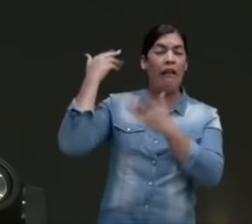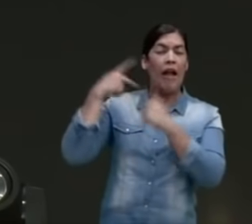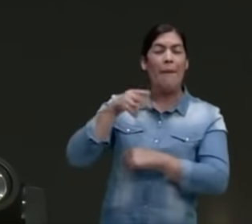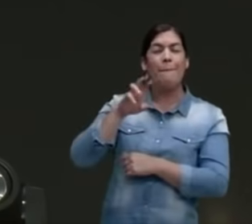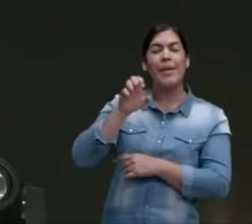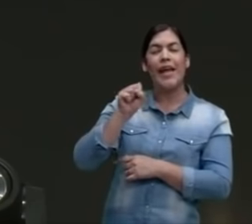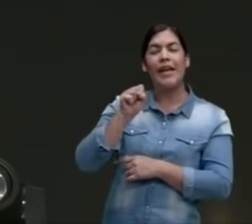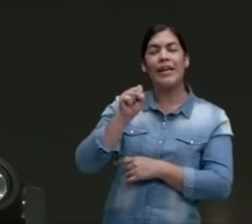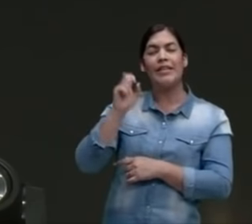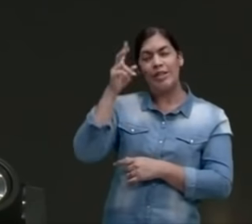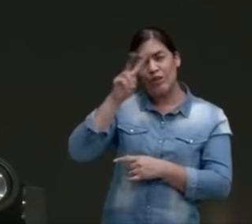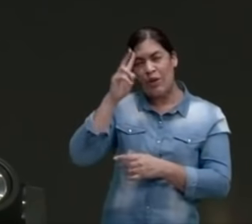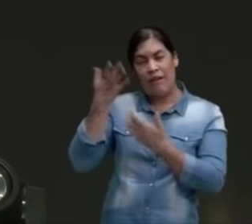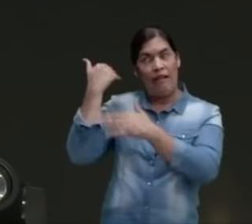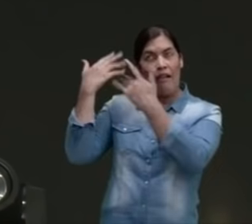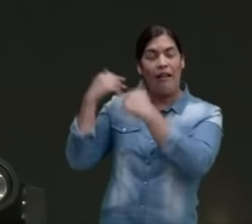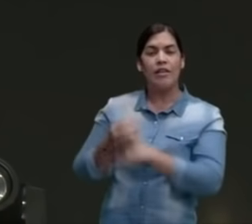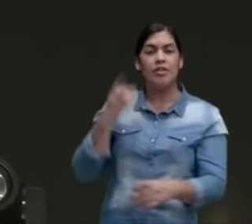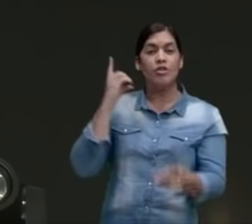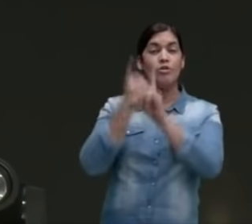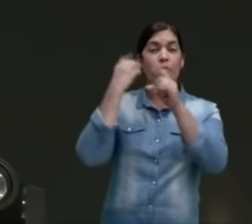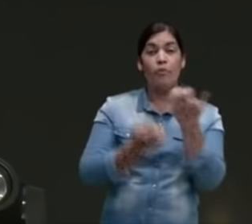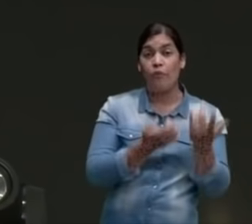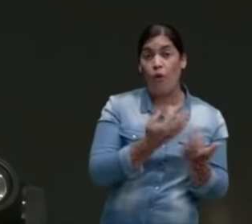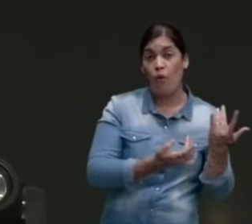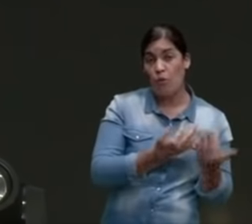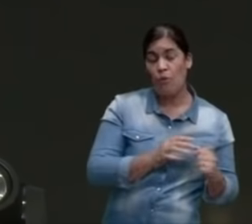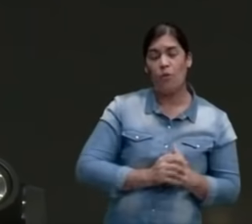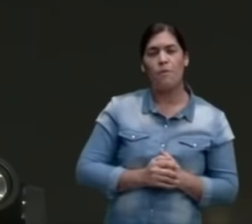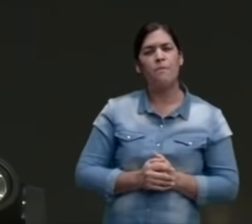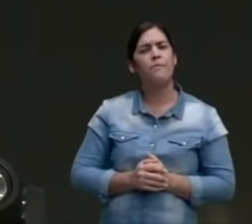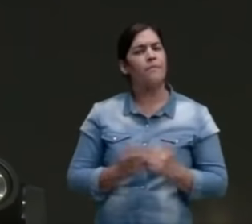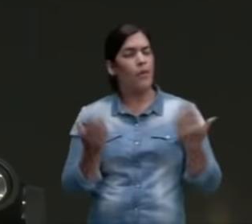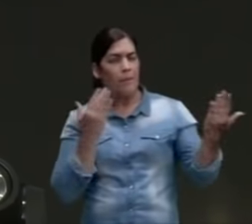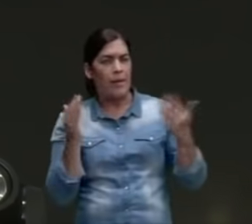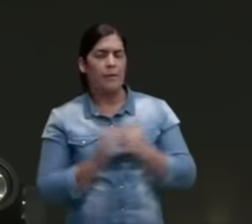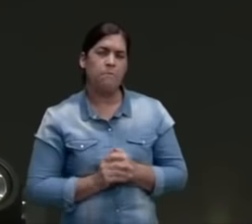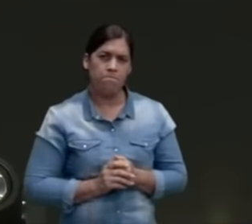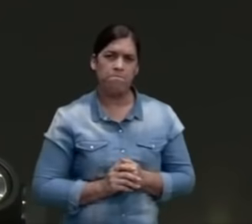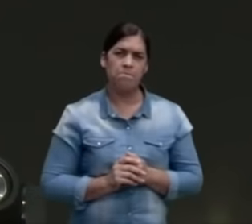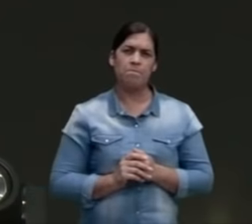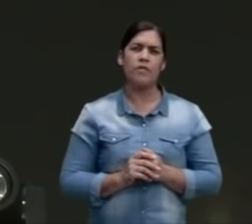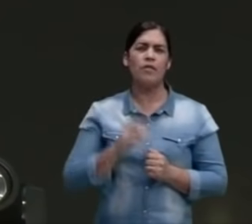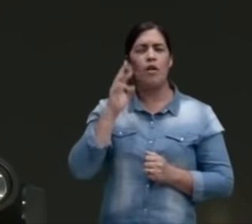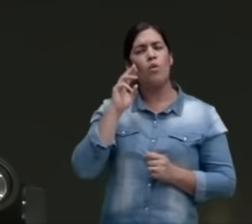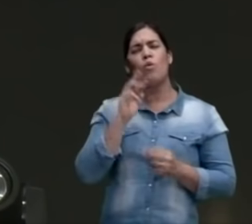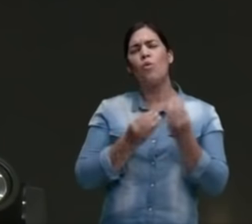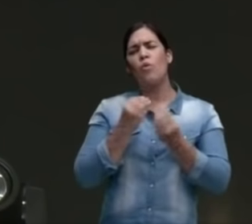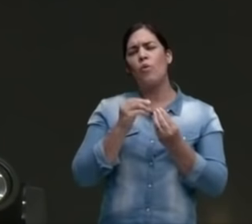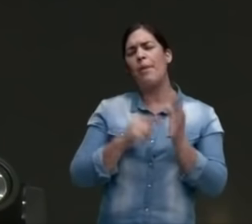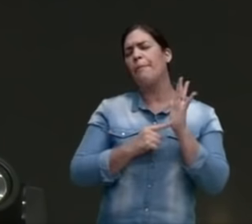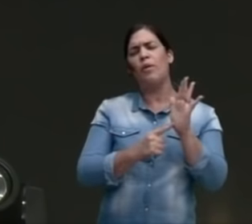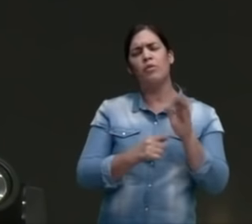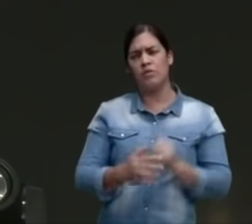Se podia, começou a fazer coisas que antes era impossível. Olha para você ver o que isso representa